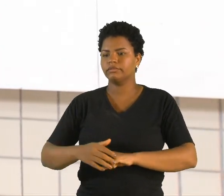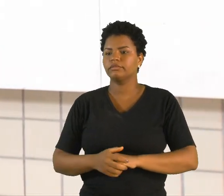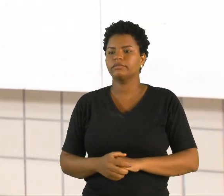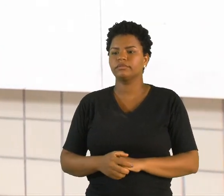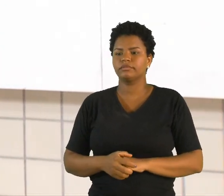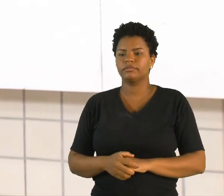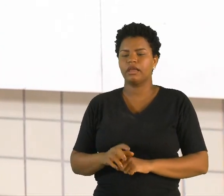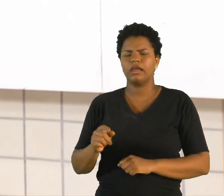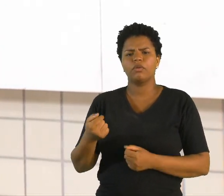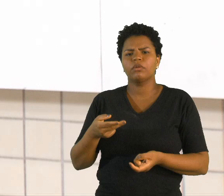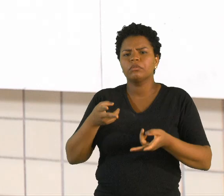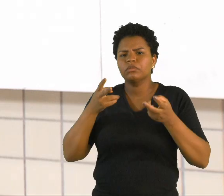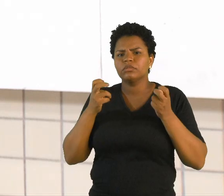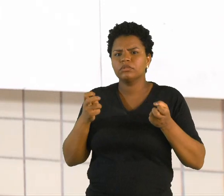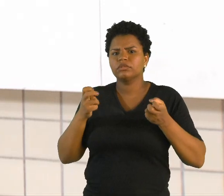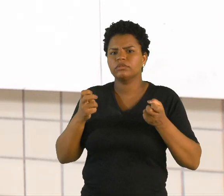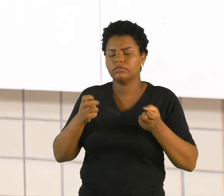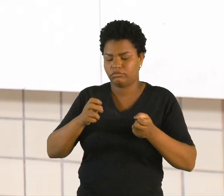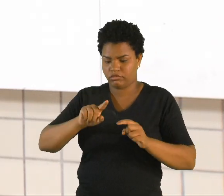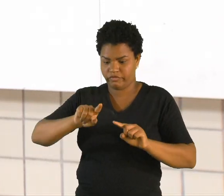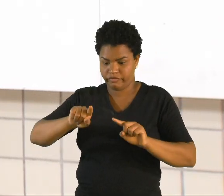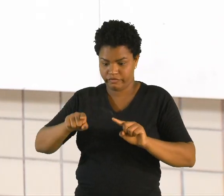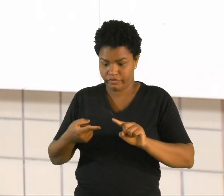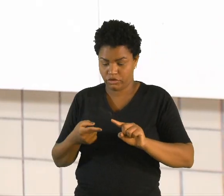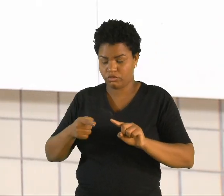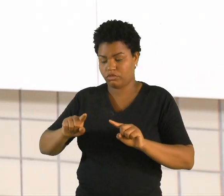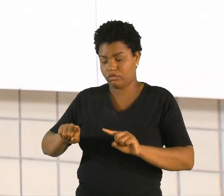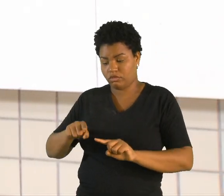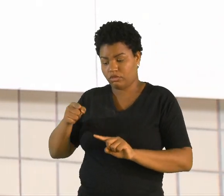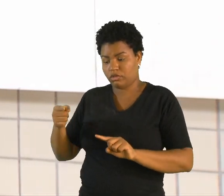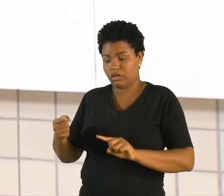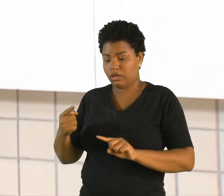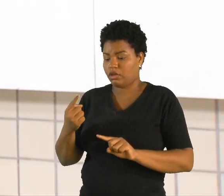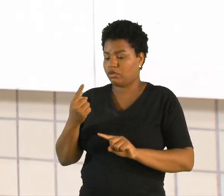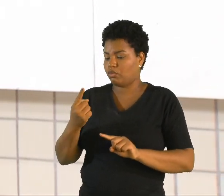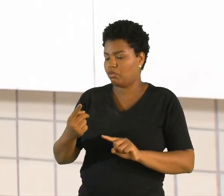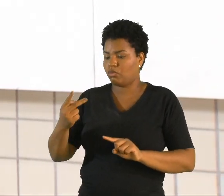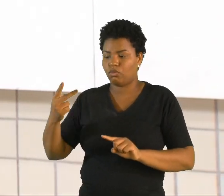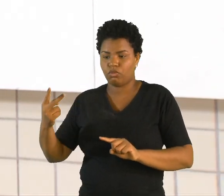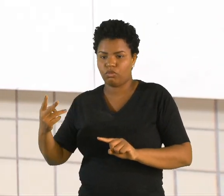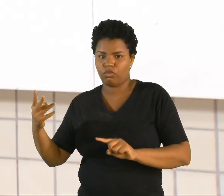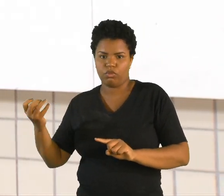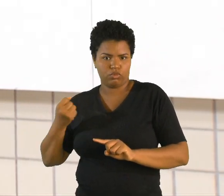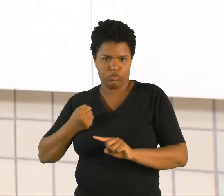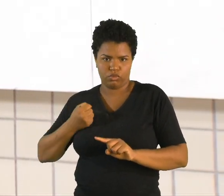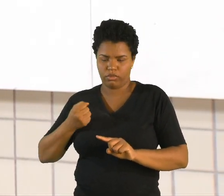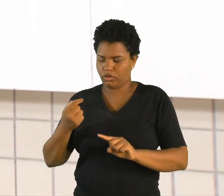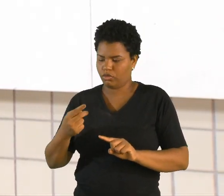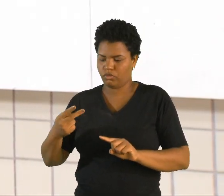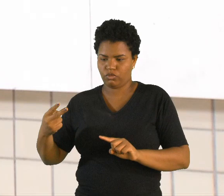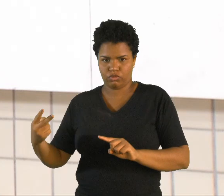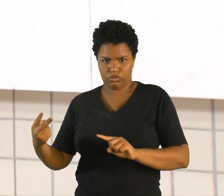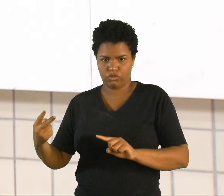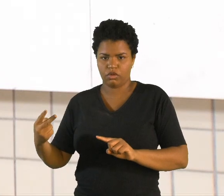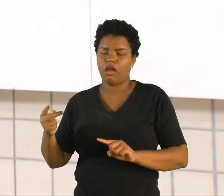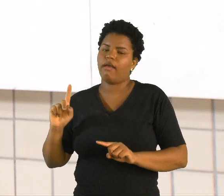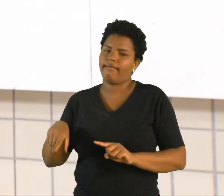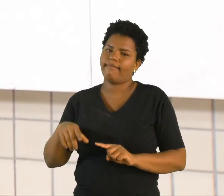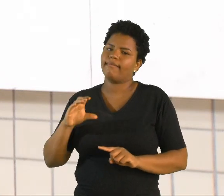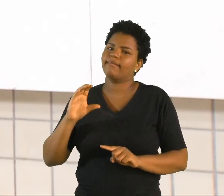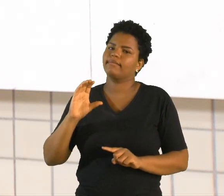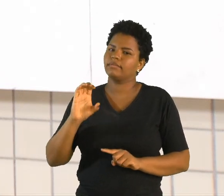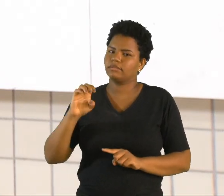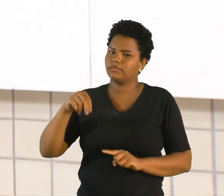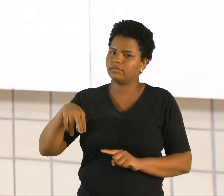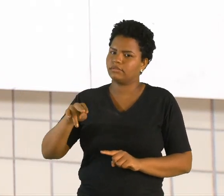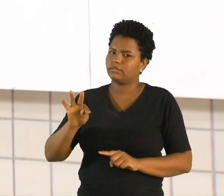quando eu verificar que depois da vírgula estiverem dois números, ele é centésimo,